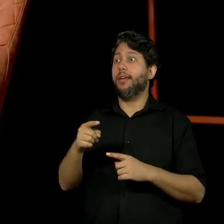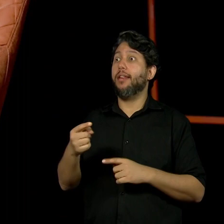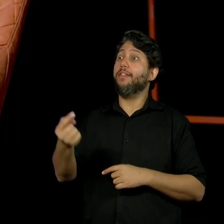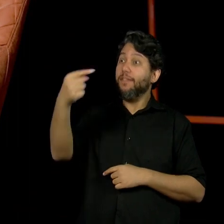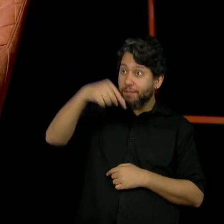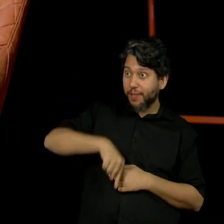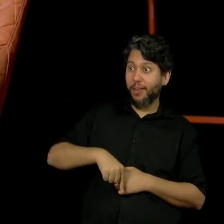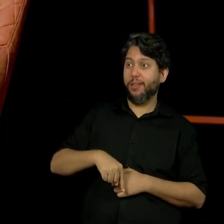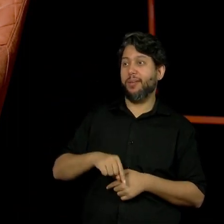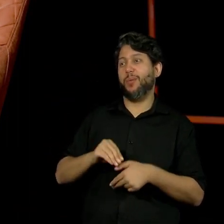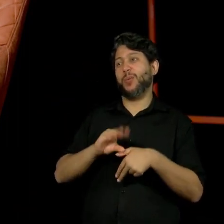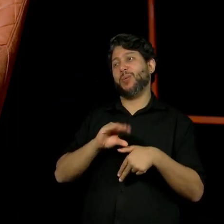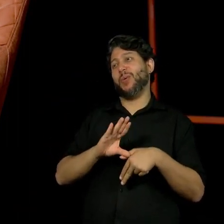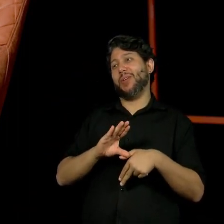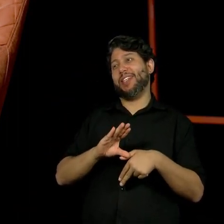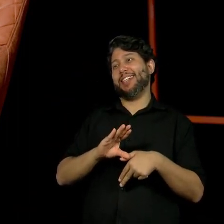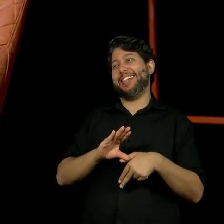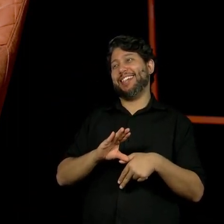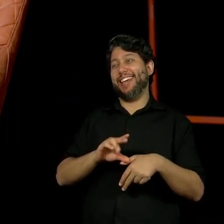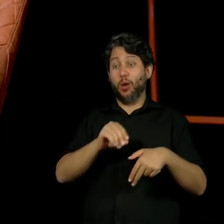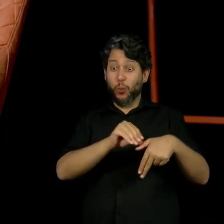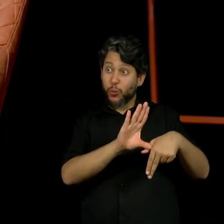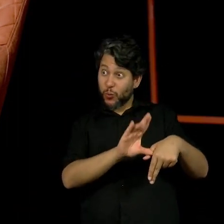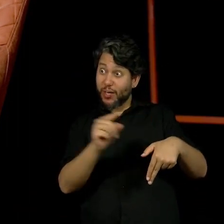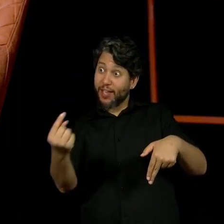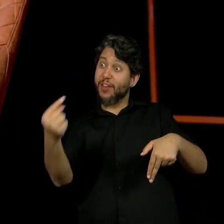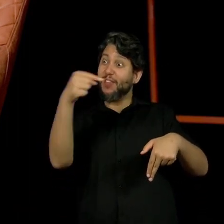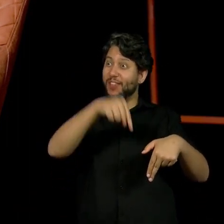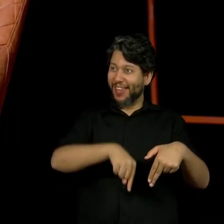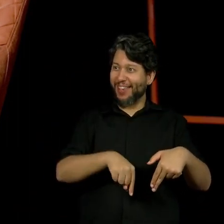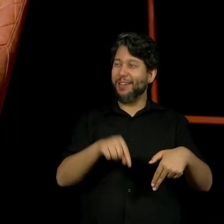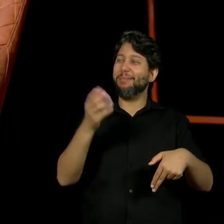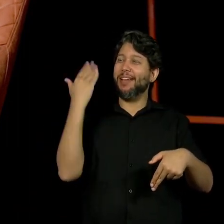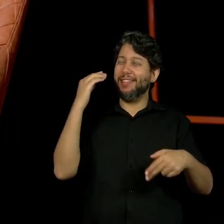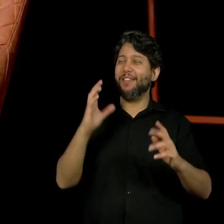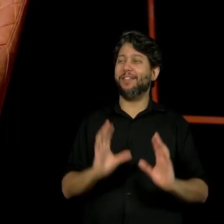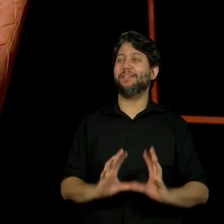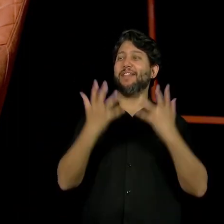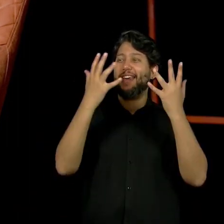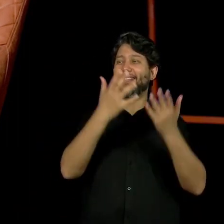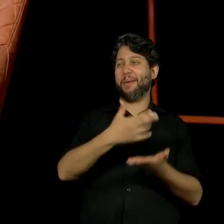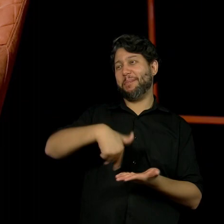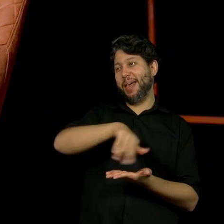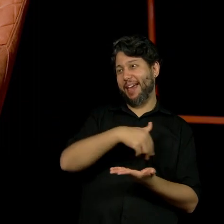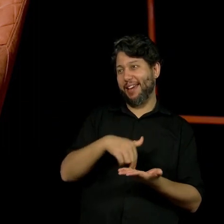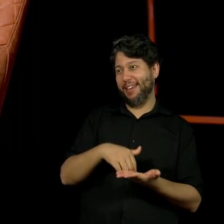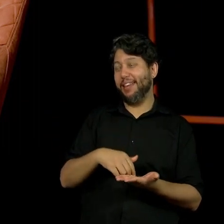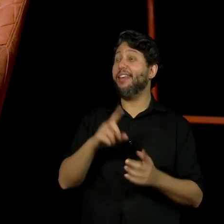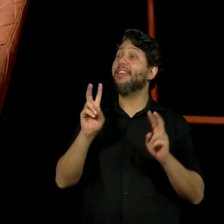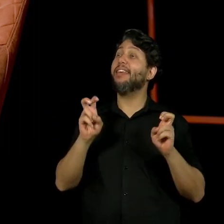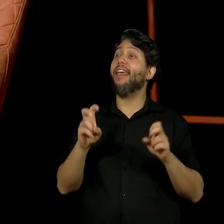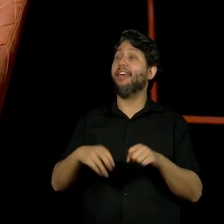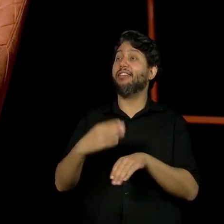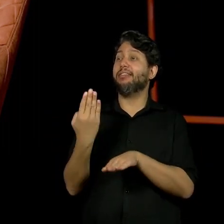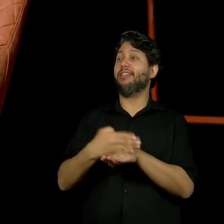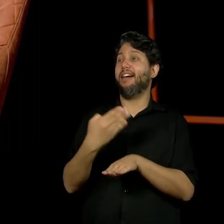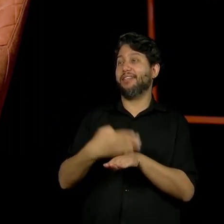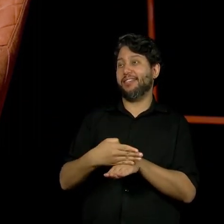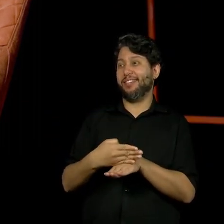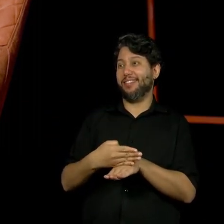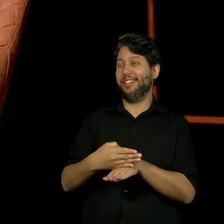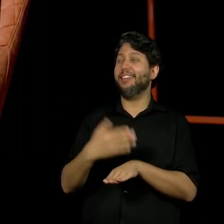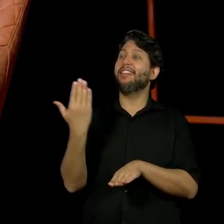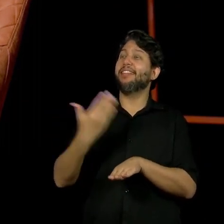Cultura, né? Veio para a TV Cultura para apresentar o Festa Baile, que era um motorista de táxi, né? Ele